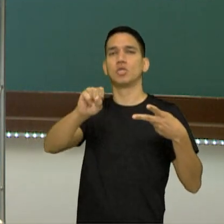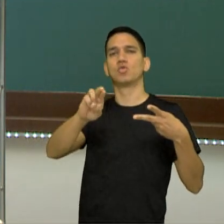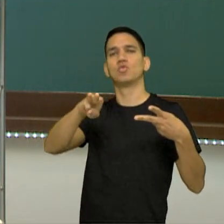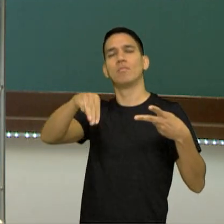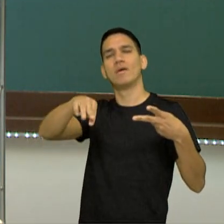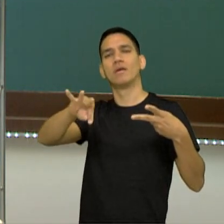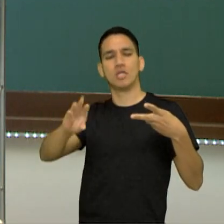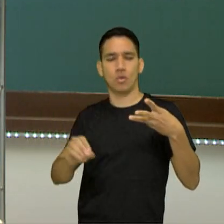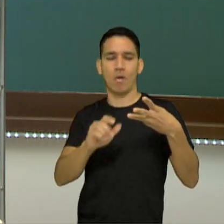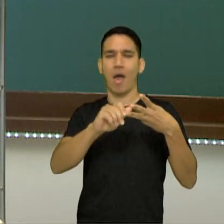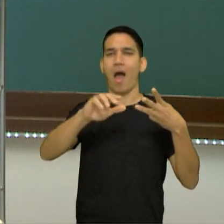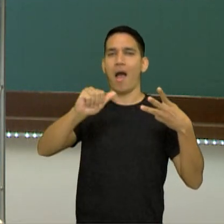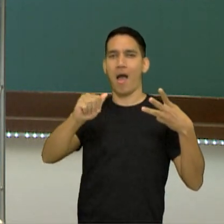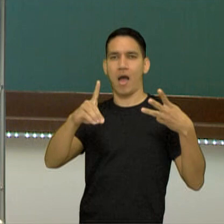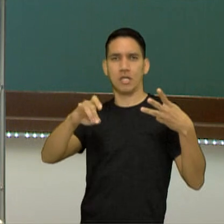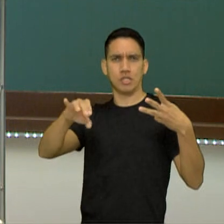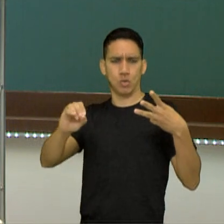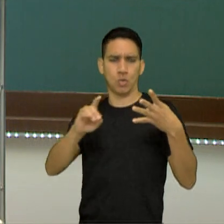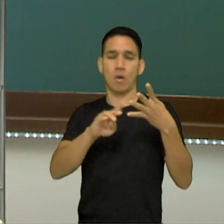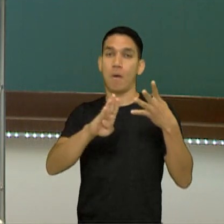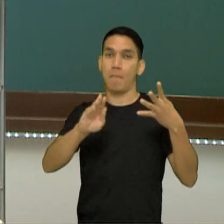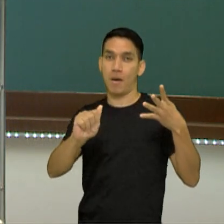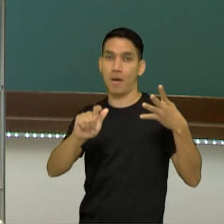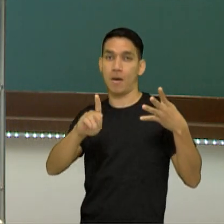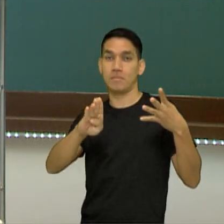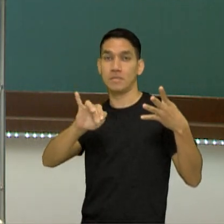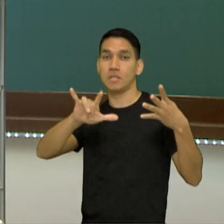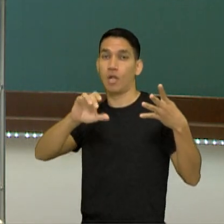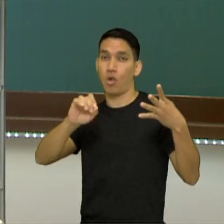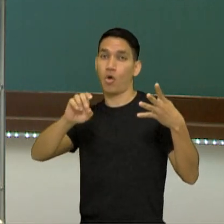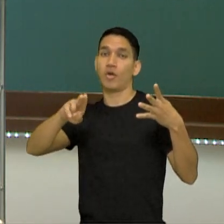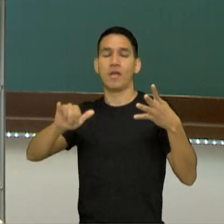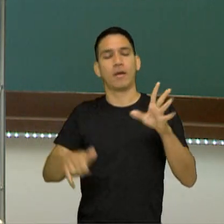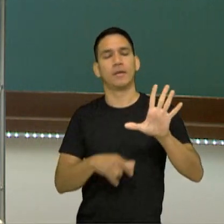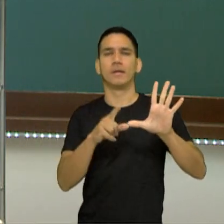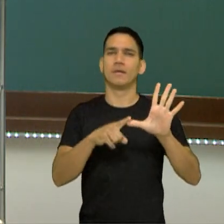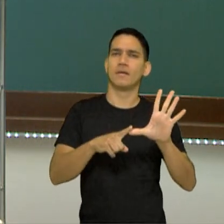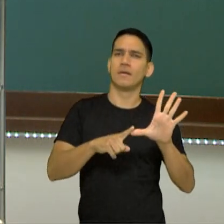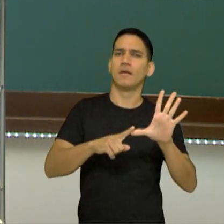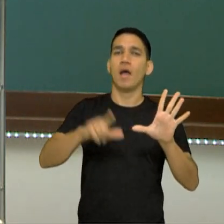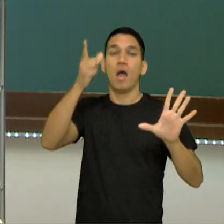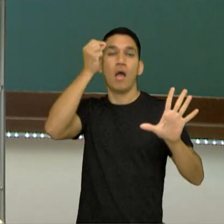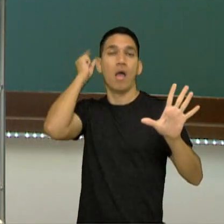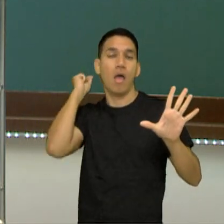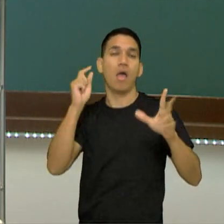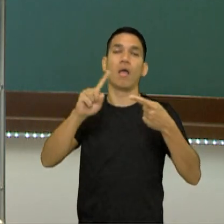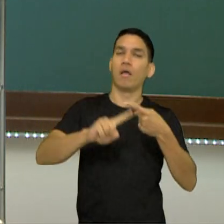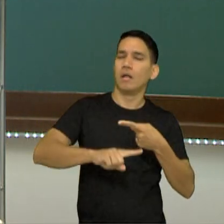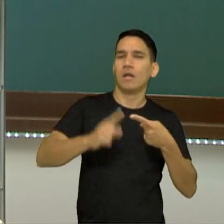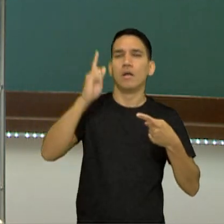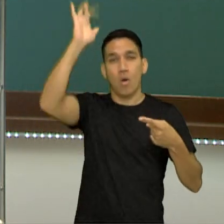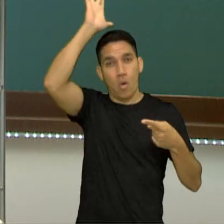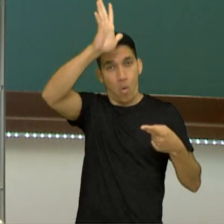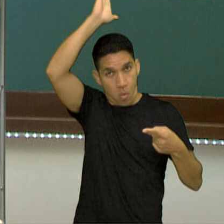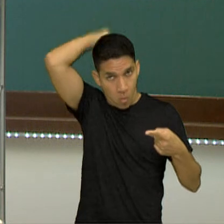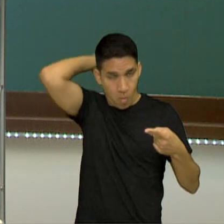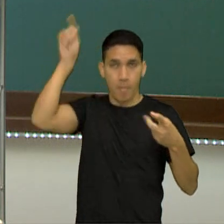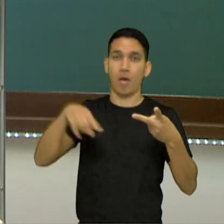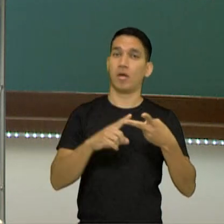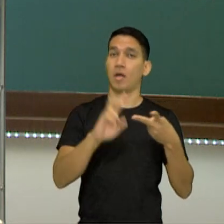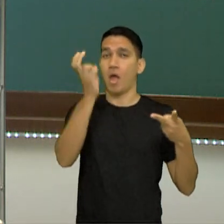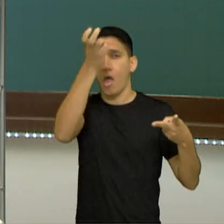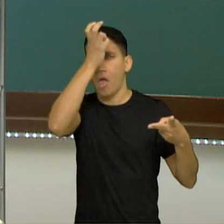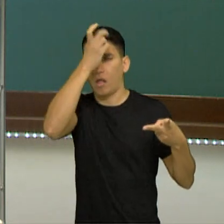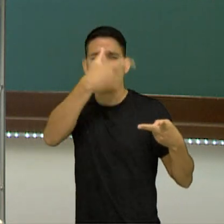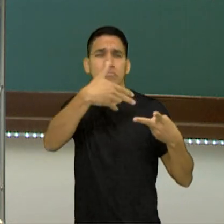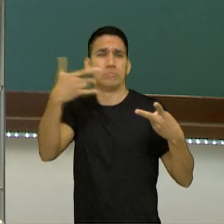os babilônicos. A gente vai ter também os gregos, os romanos, os egípcios, né? Então, povos